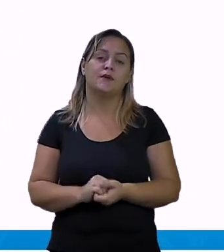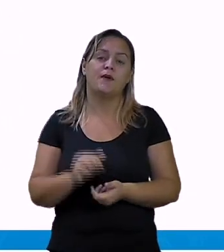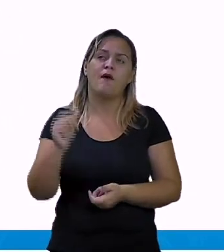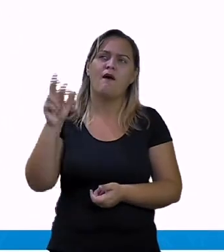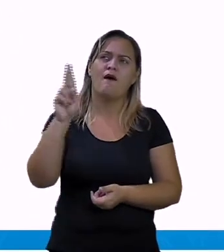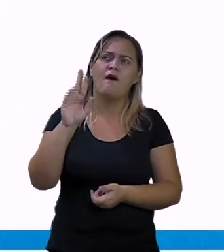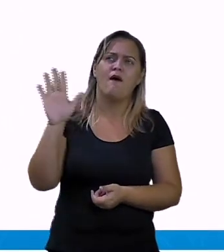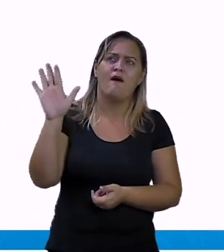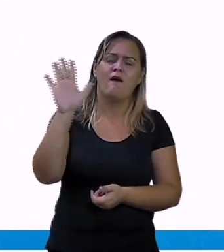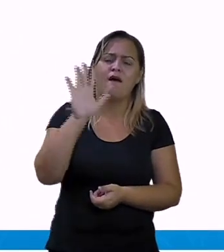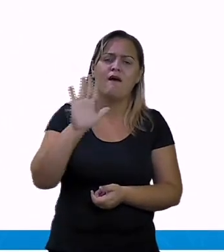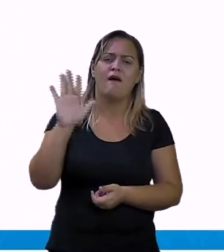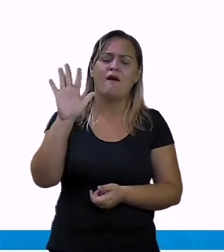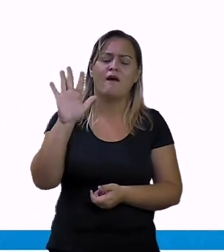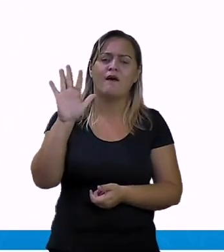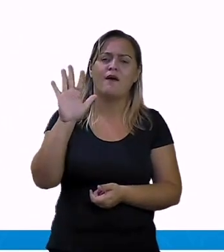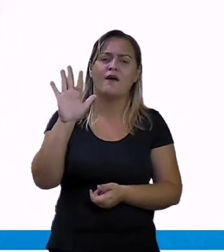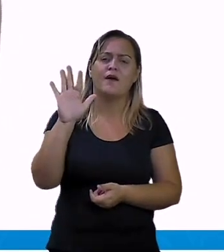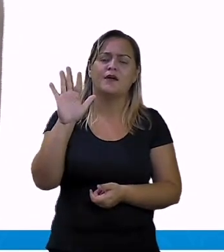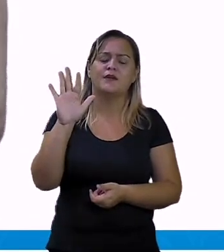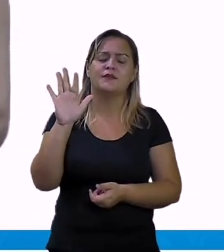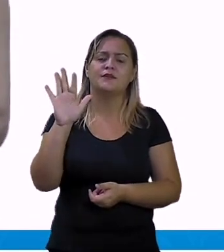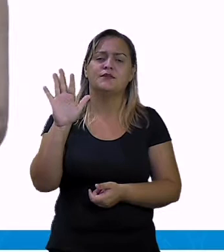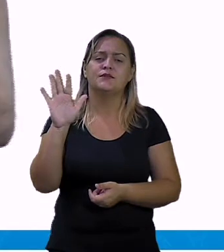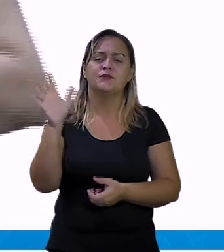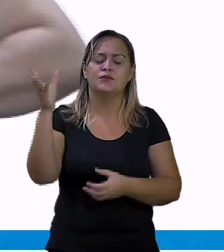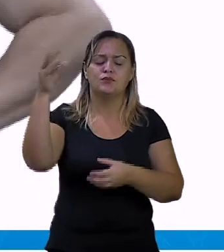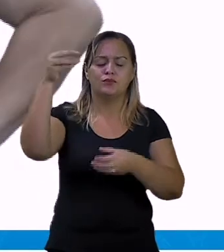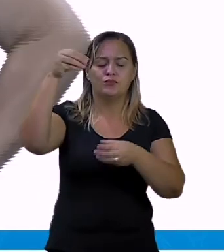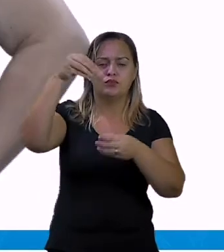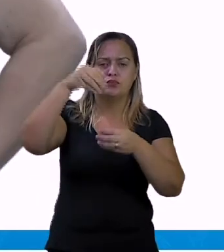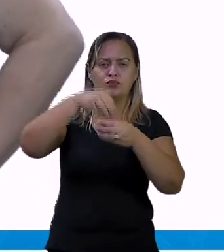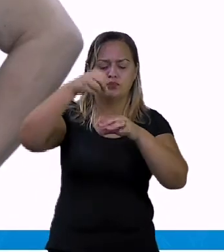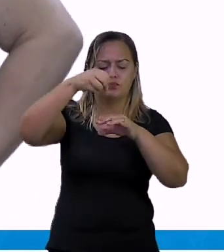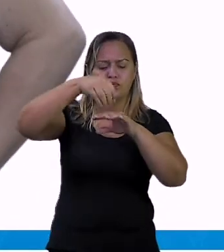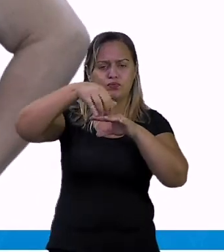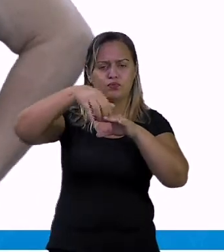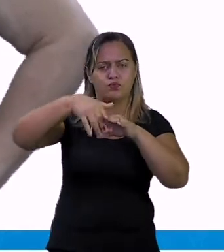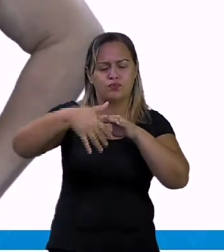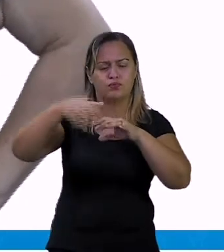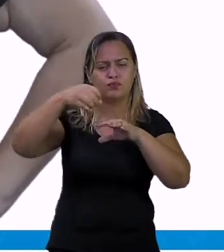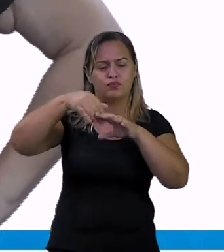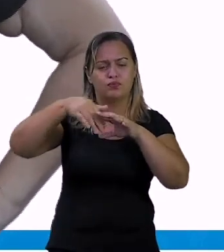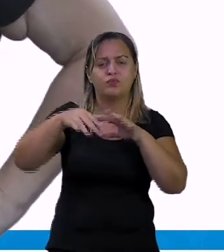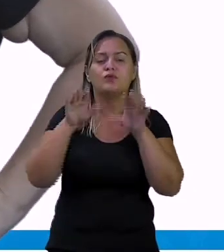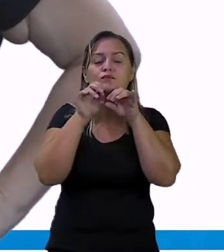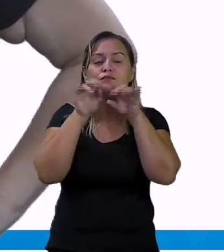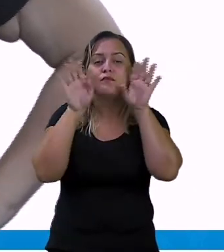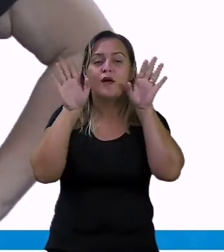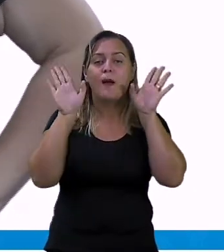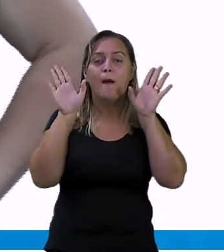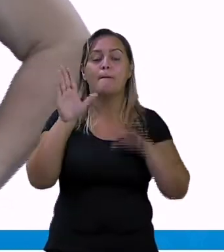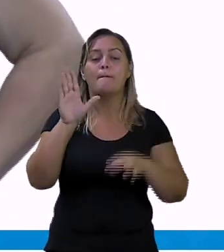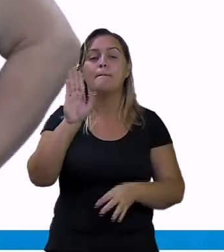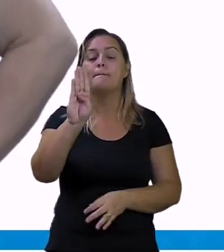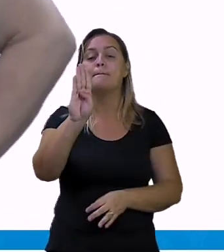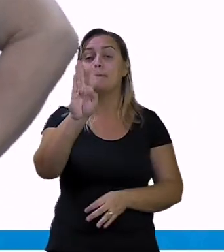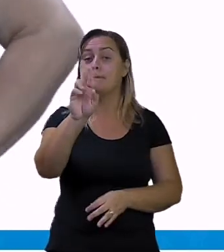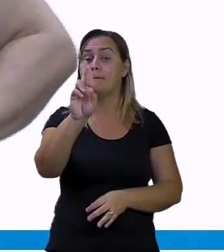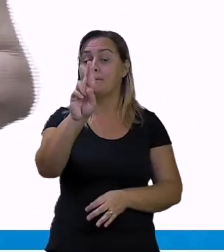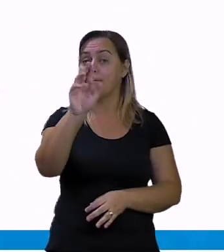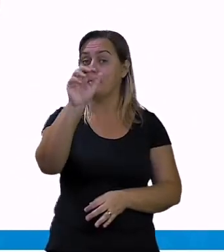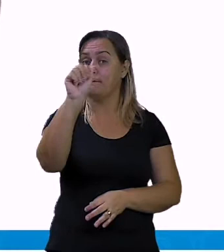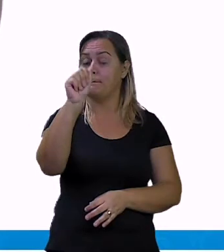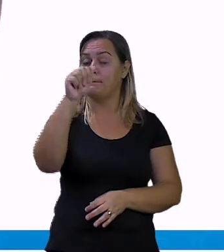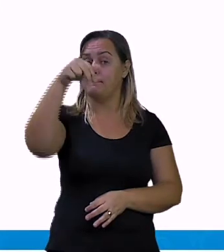ar filtre, né, através dessas brânquias. O que mais que eu consigo observar disso tudo?